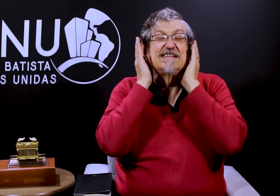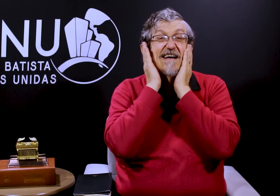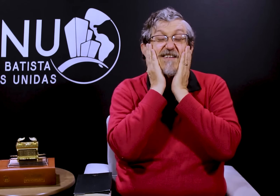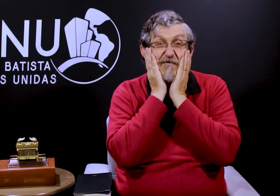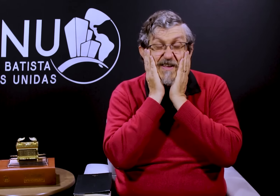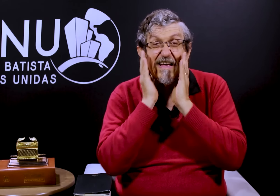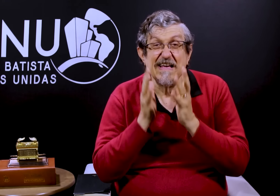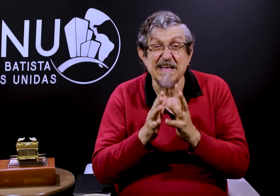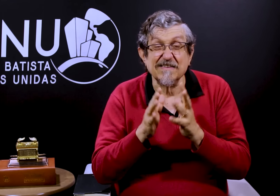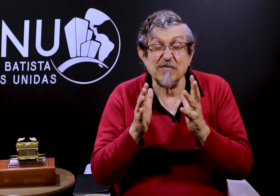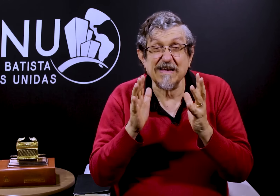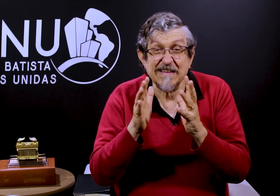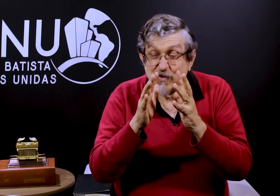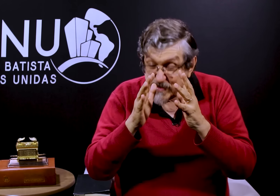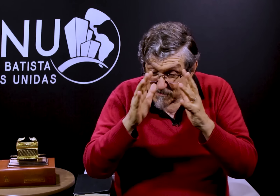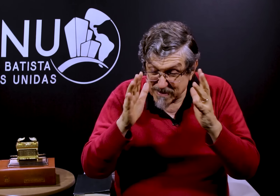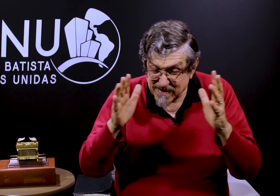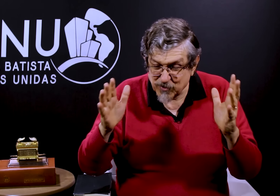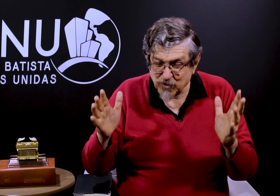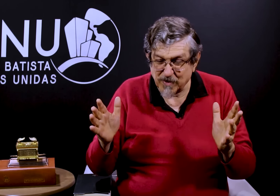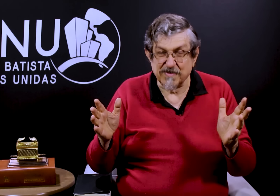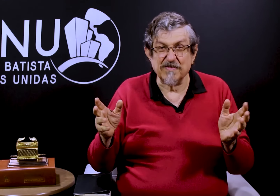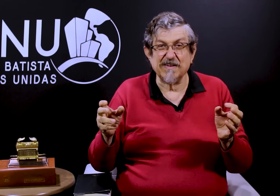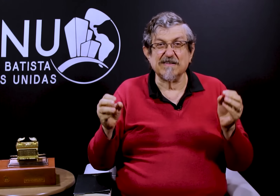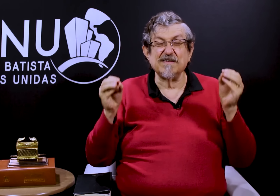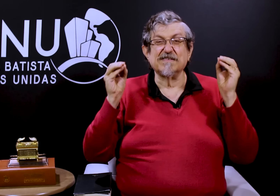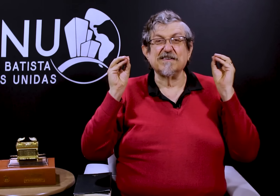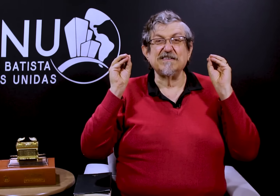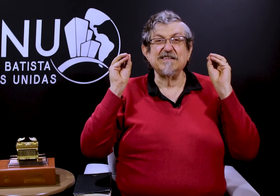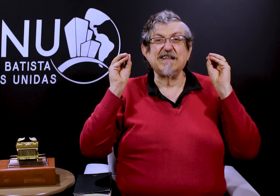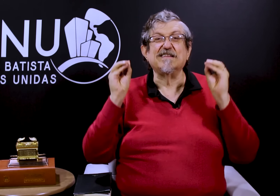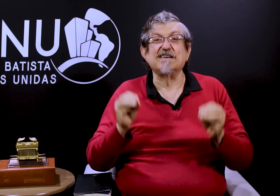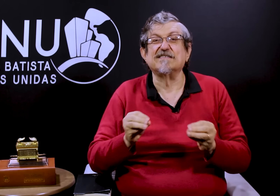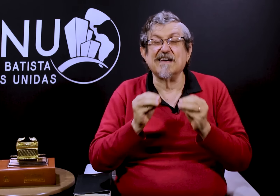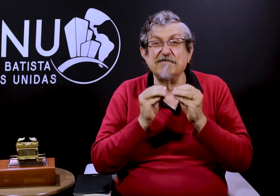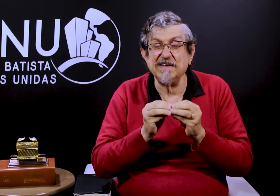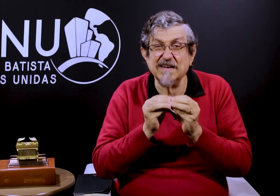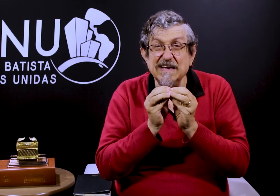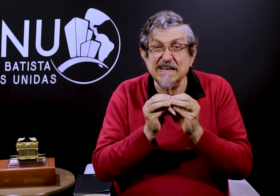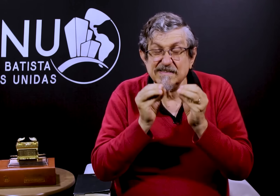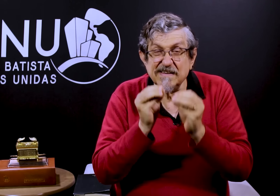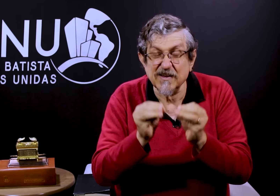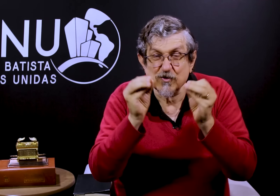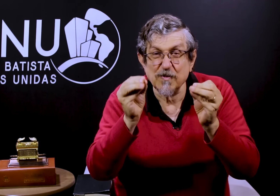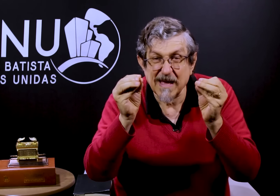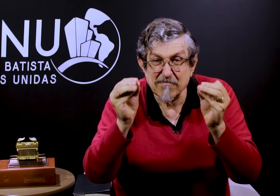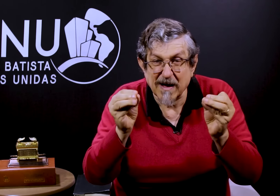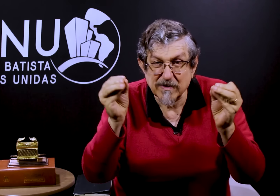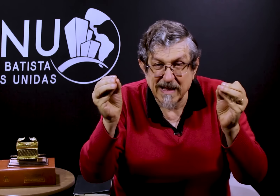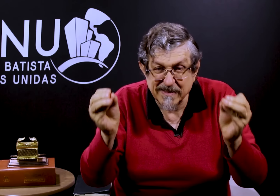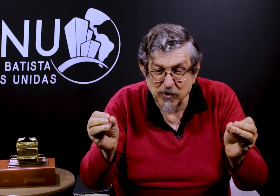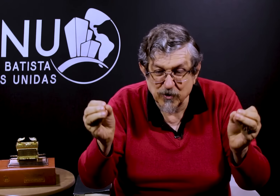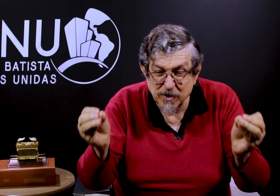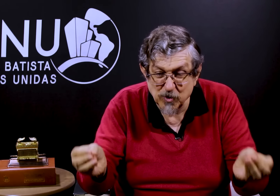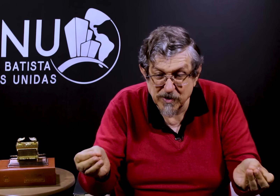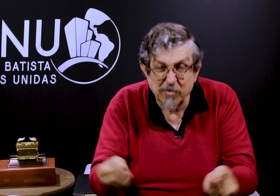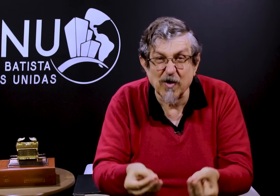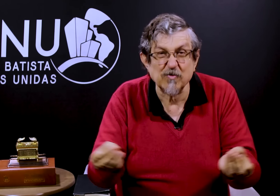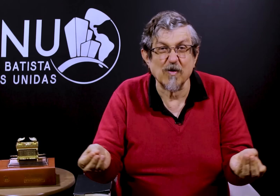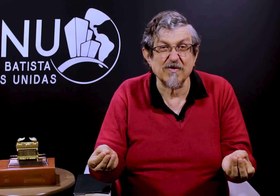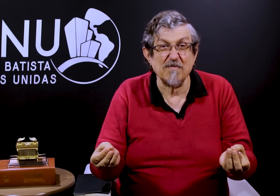é a finalidade da vida sabe o que Deus sempre quis Com todas essas diretrizes que a gente entendesse que a vida se resume em Amar a Deus sobre